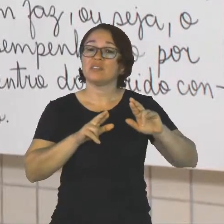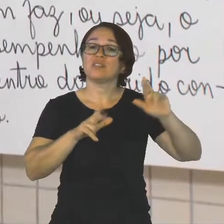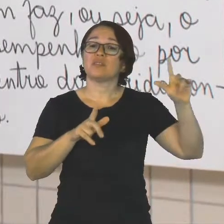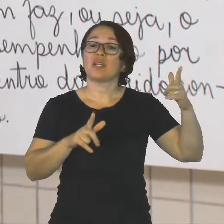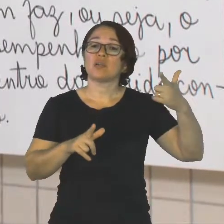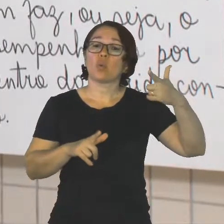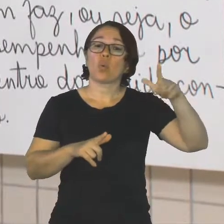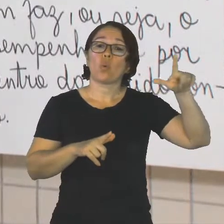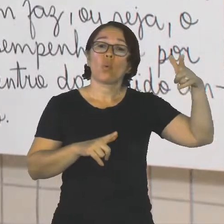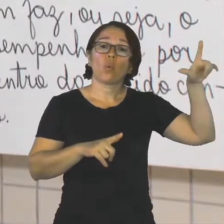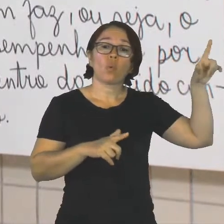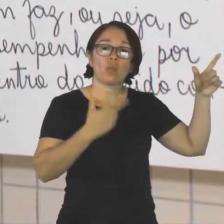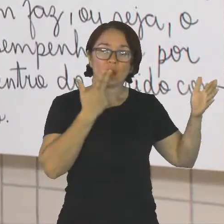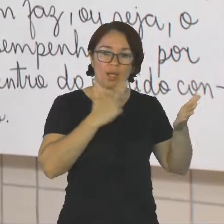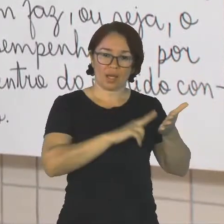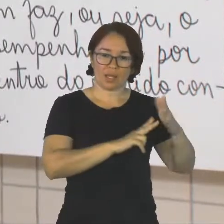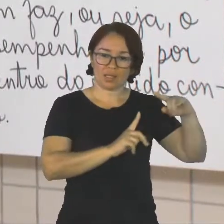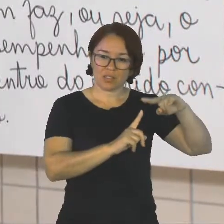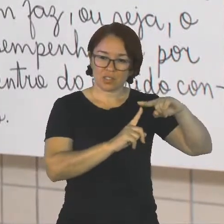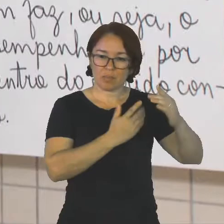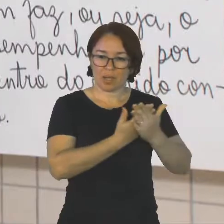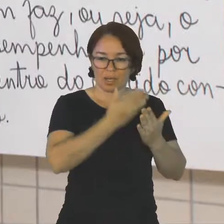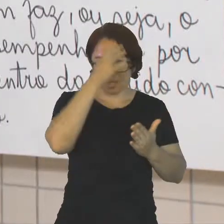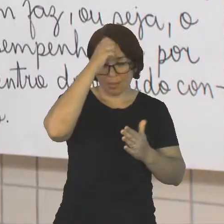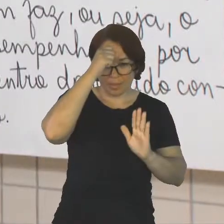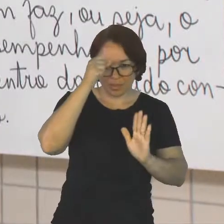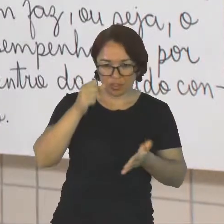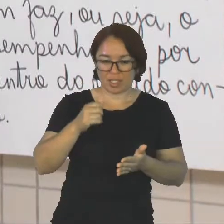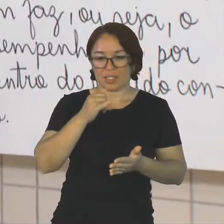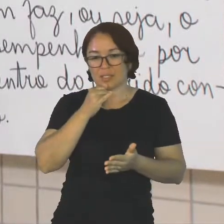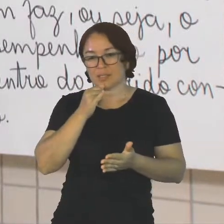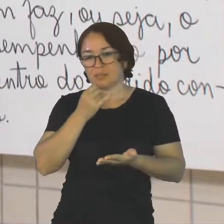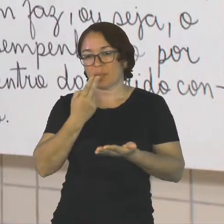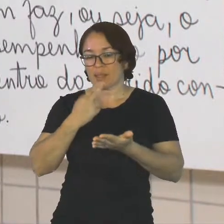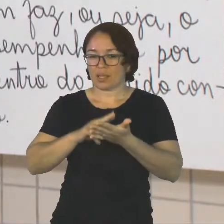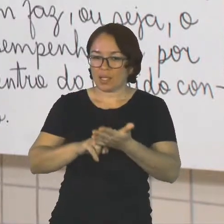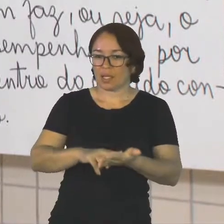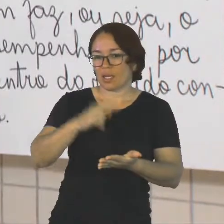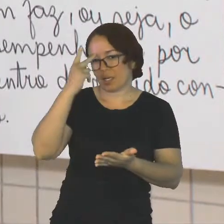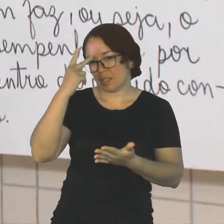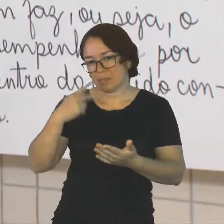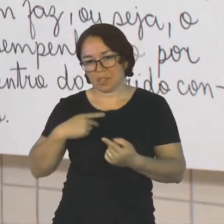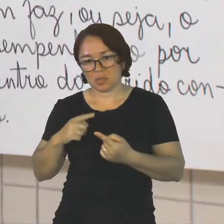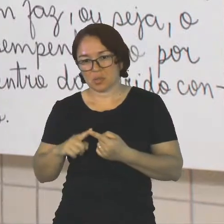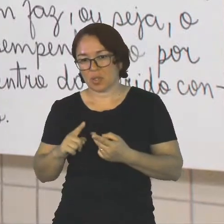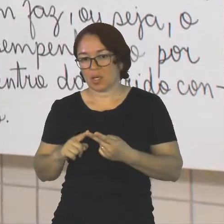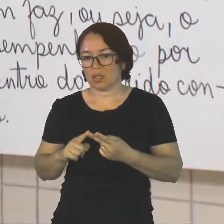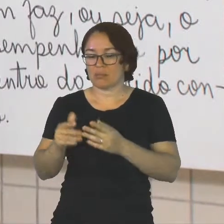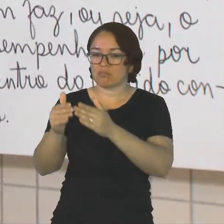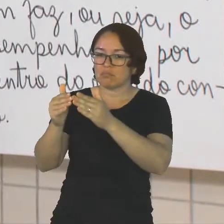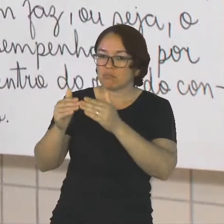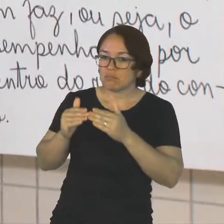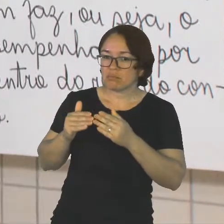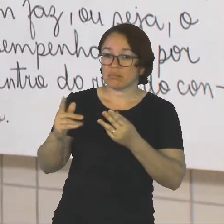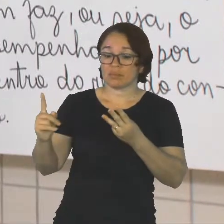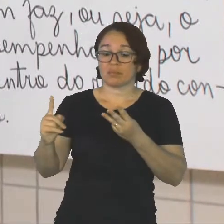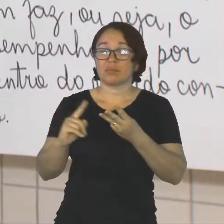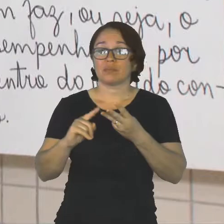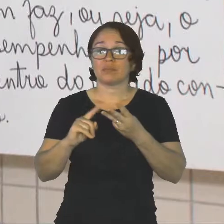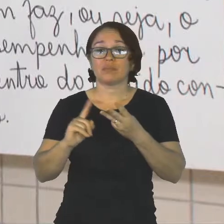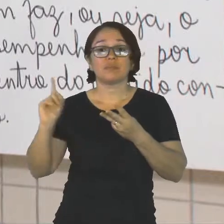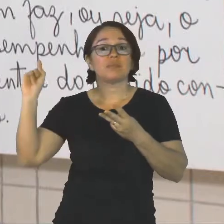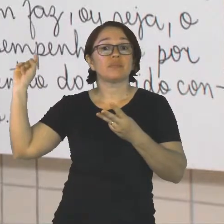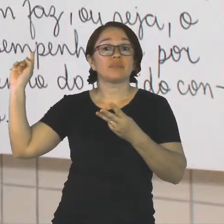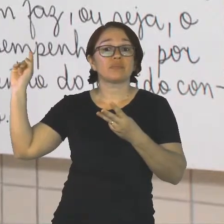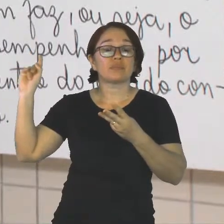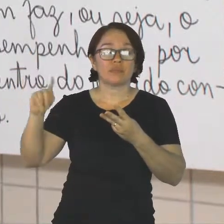aulas anteriores. Nós já estudamos a carta pessoal, a carta de solicitação, tá? E agora estamos estudando